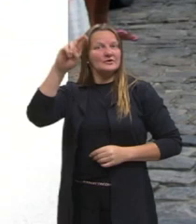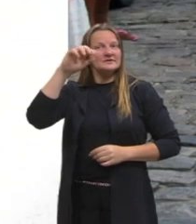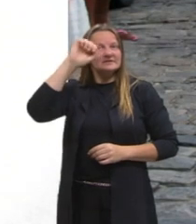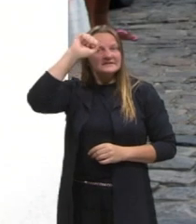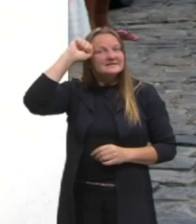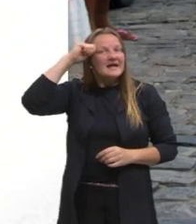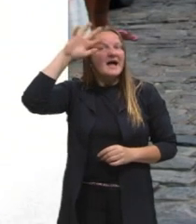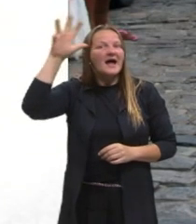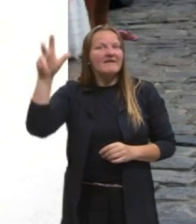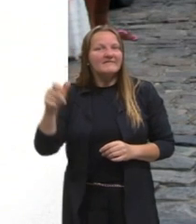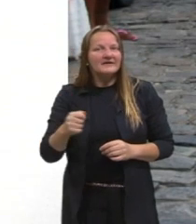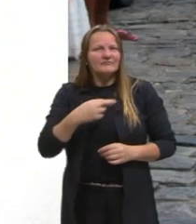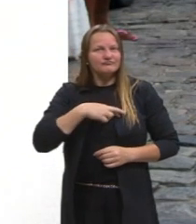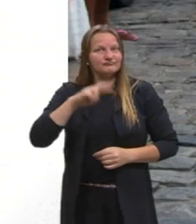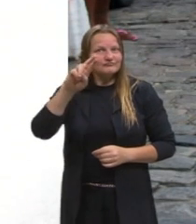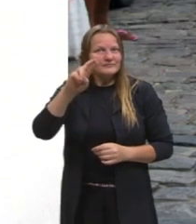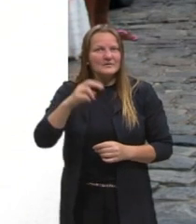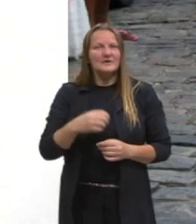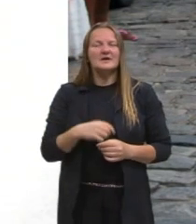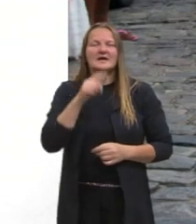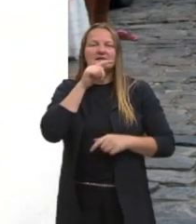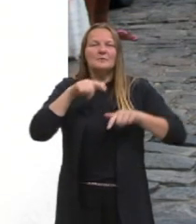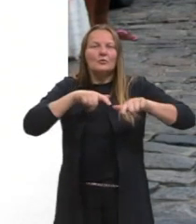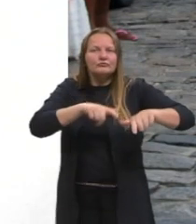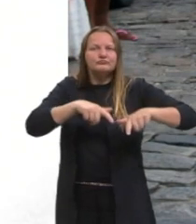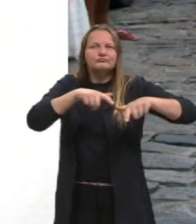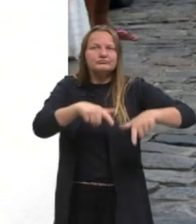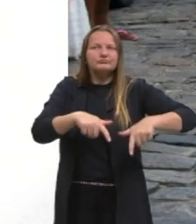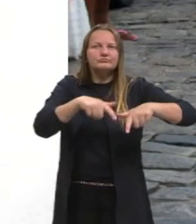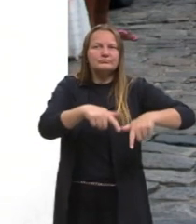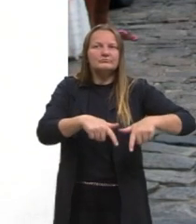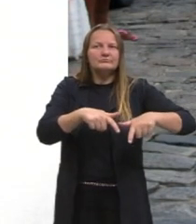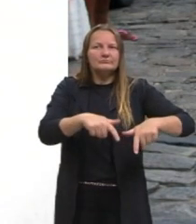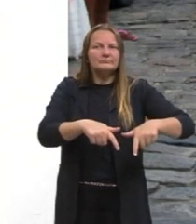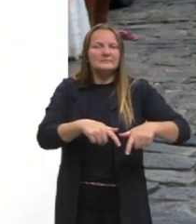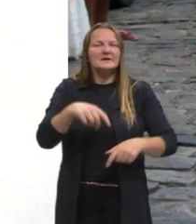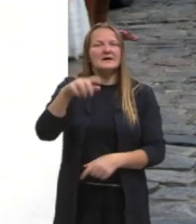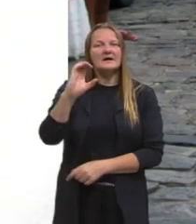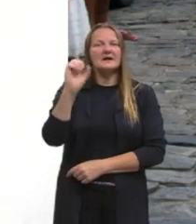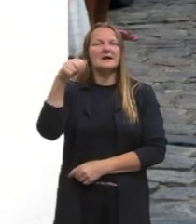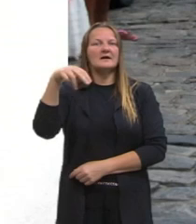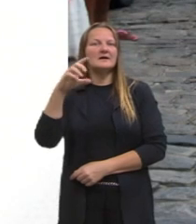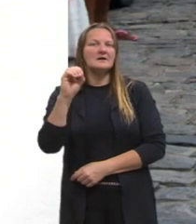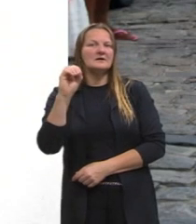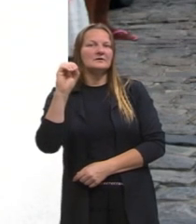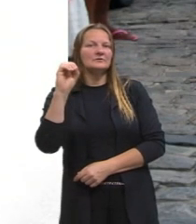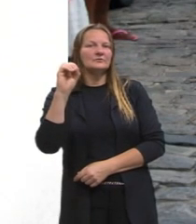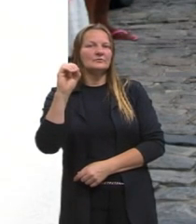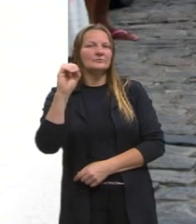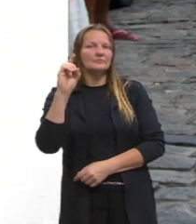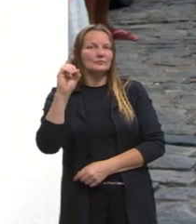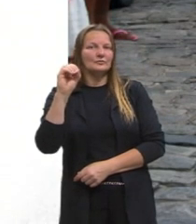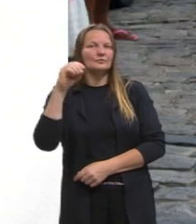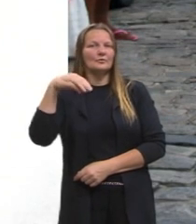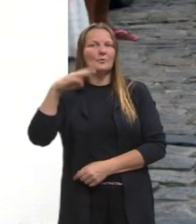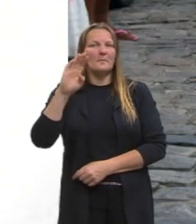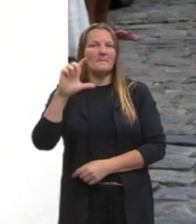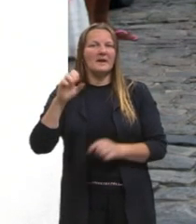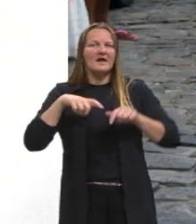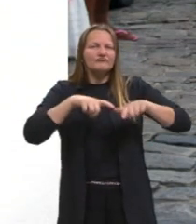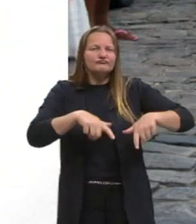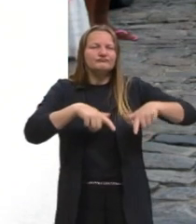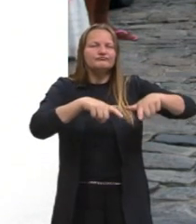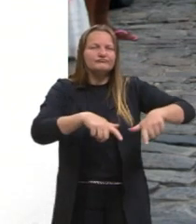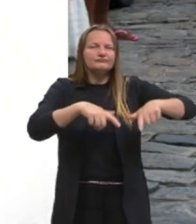africanas como o Candomblé Olhem que bonitas né as vestimentas as roupas os movimentos